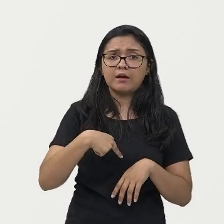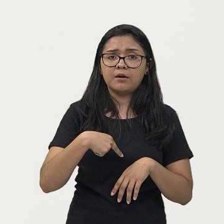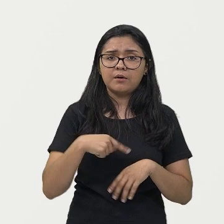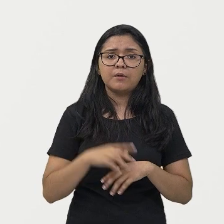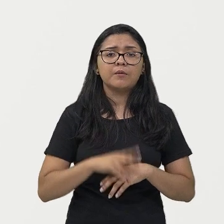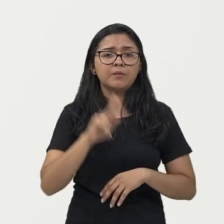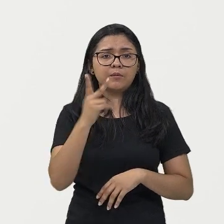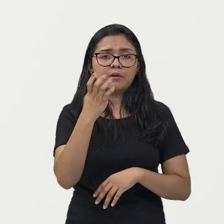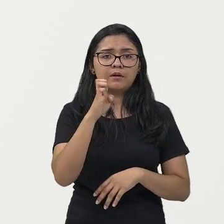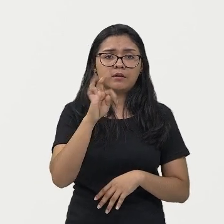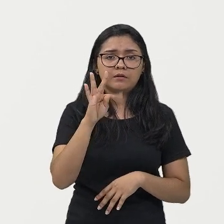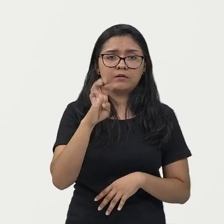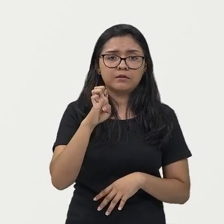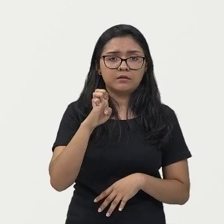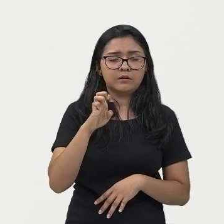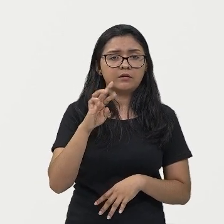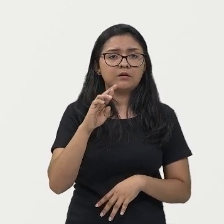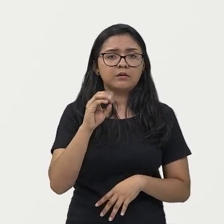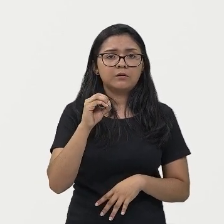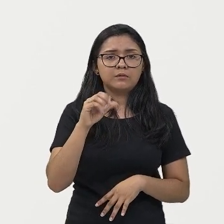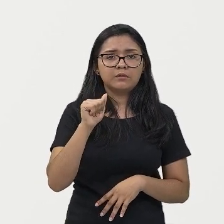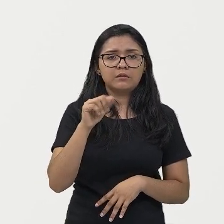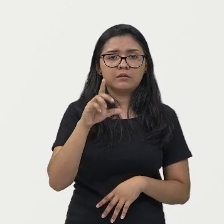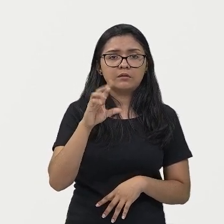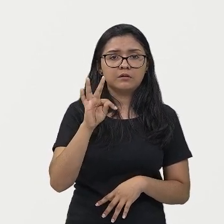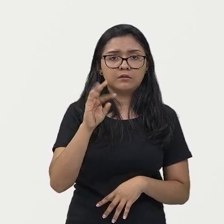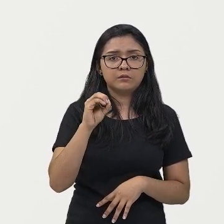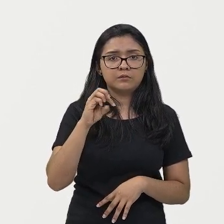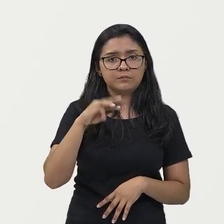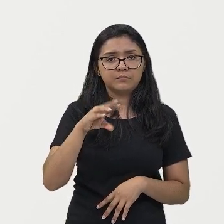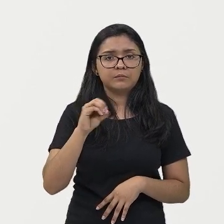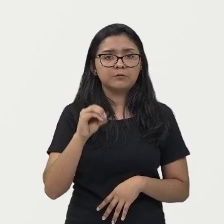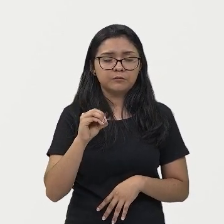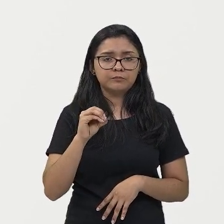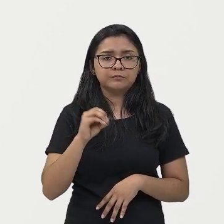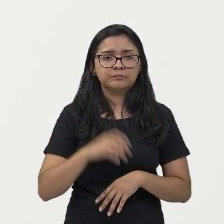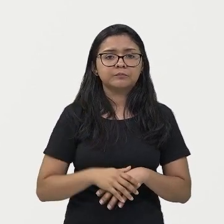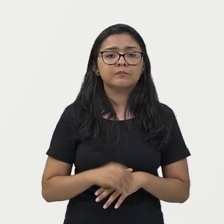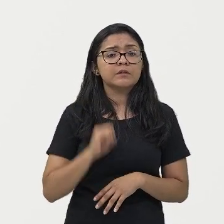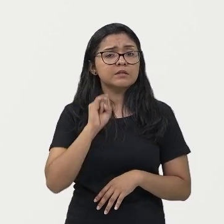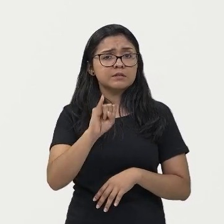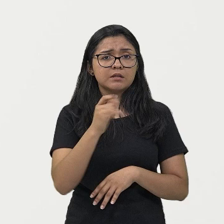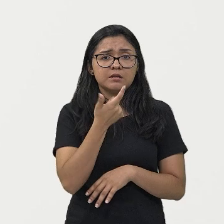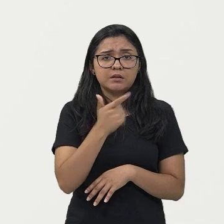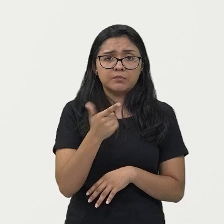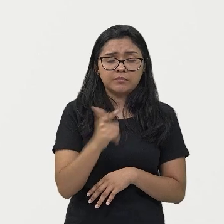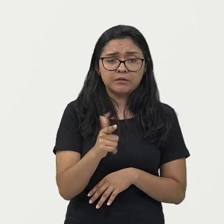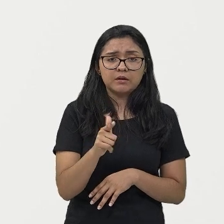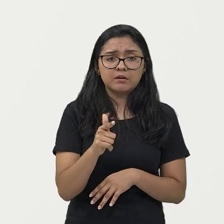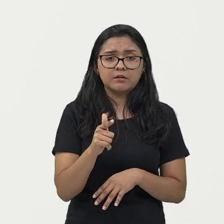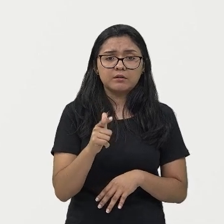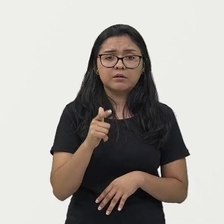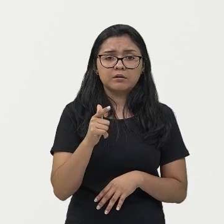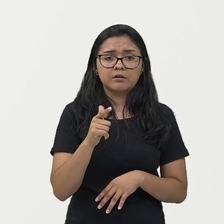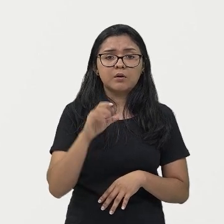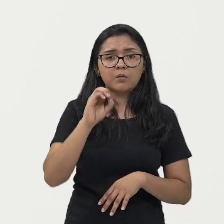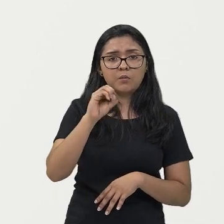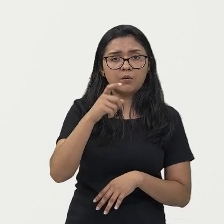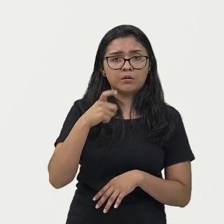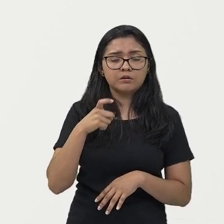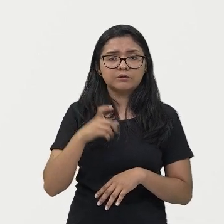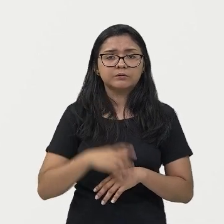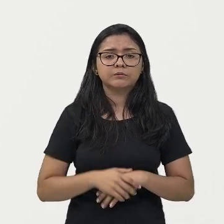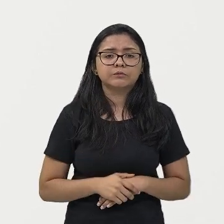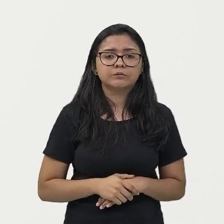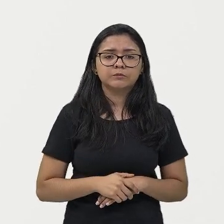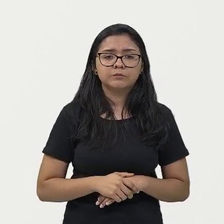esse heteroátomo está fora da cadeia, tá bom? Se não existisse esse oxigênio aqui, ó,